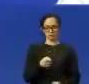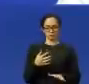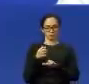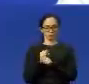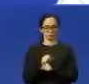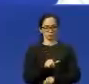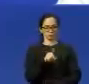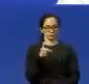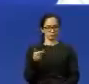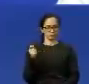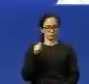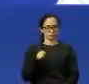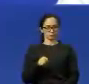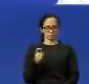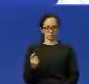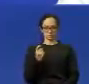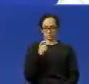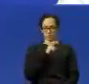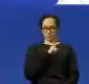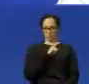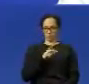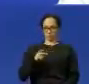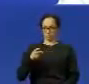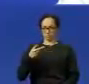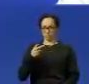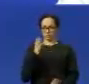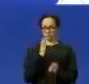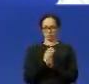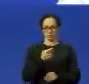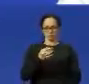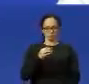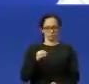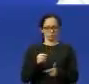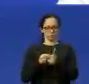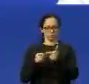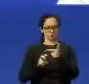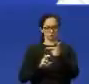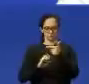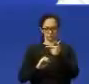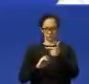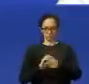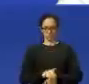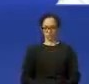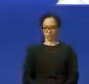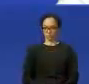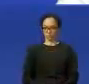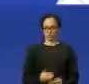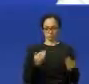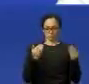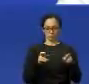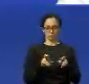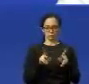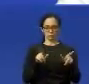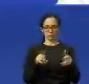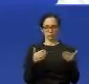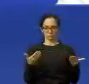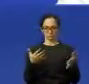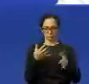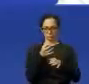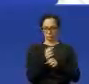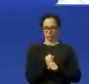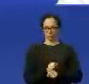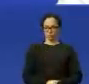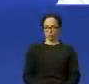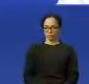a razão das alturas no gráfico 2, vamos chegar em 10 sobre 50, ou 1/5. Fazendo a diferença 3/7 menos